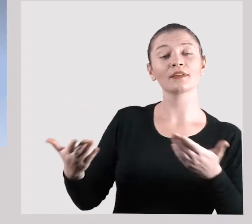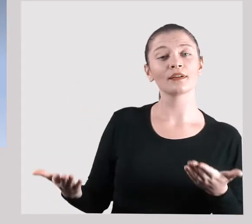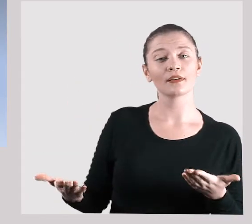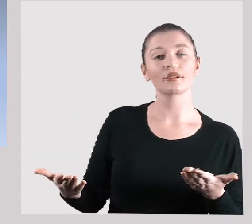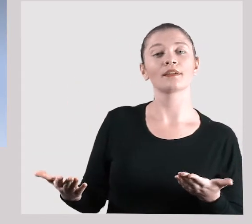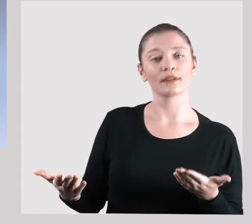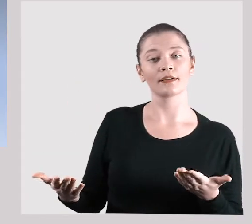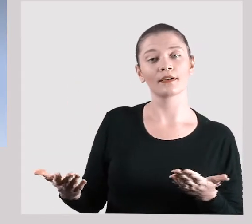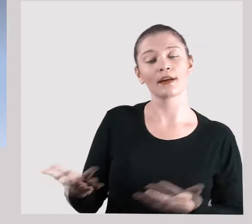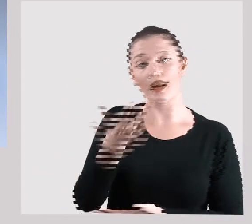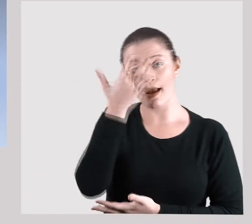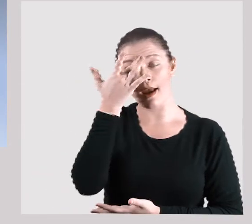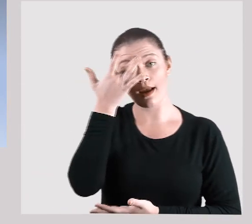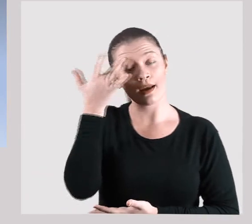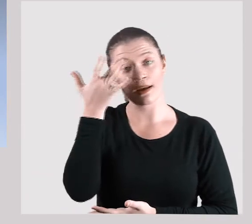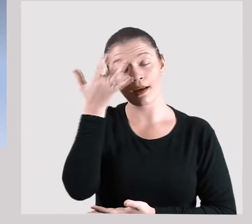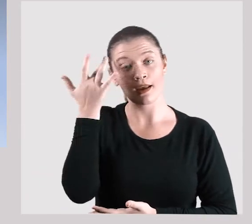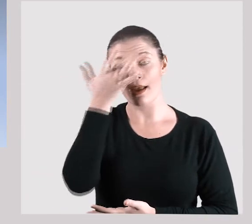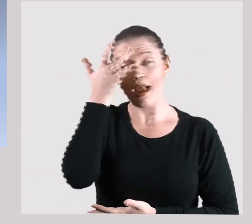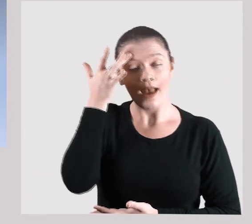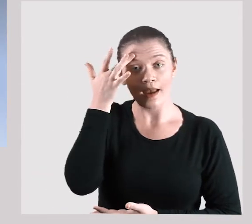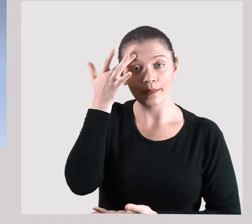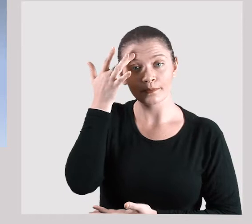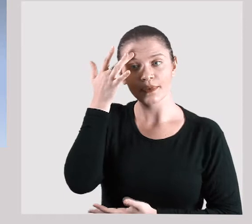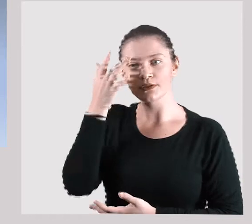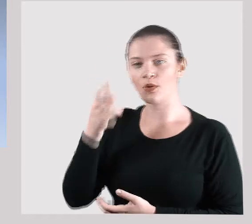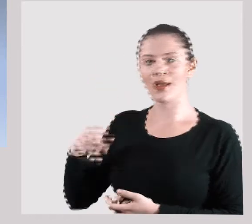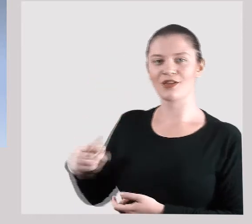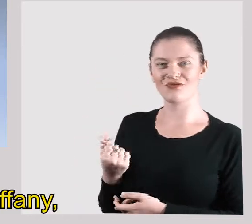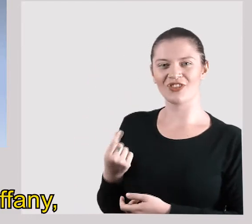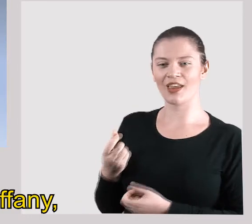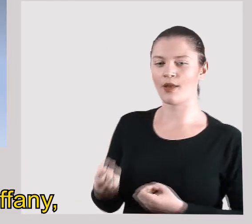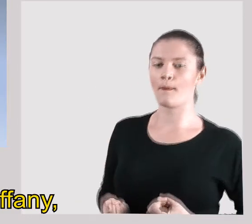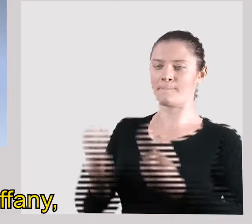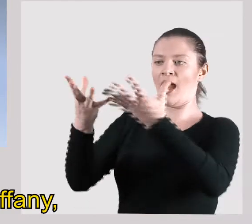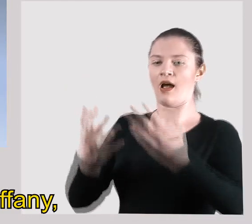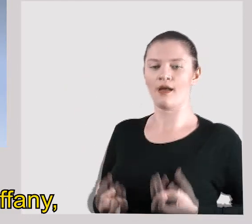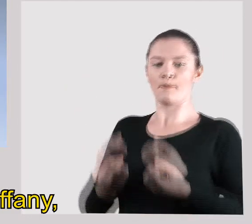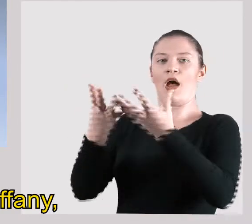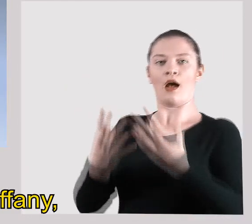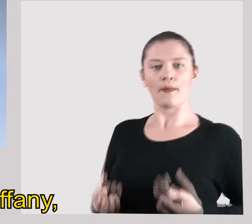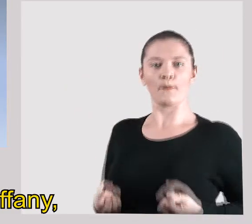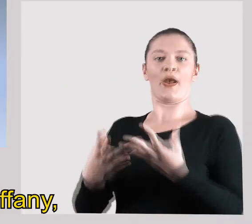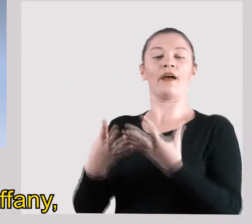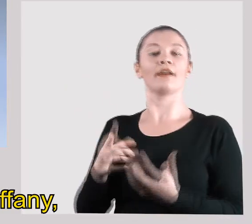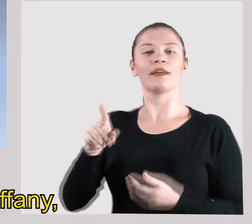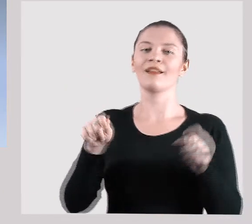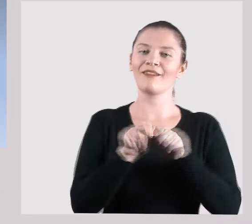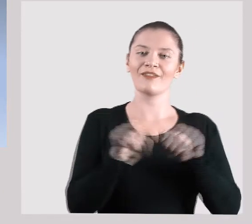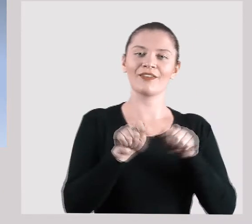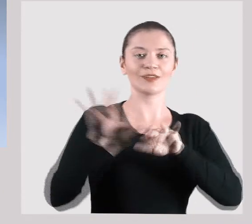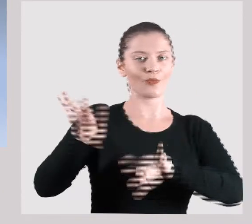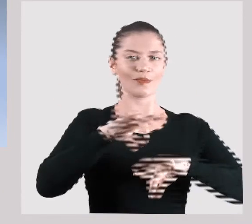pessoas, o público jogando dólares para ele fazendo um cover da Madonna. Aqui a gente tem nos esportes, é a